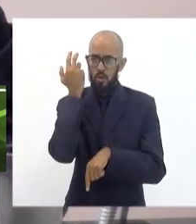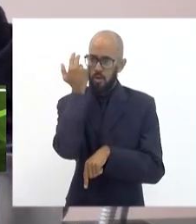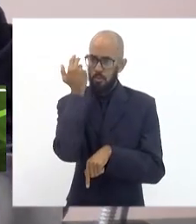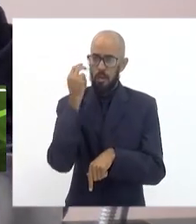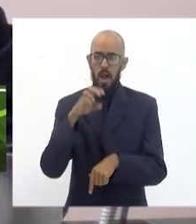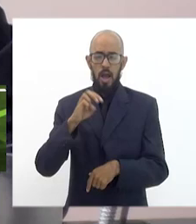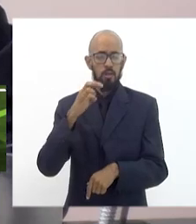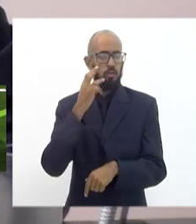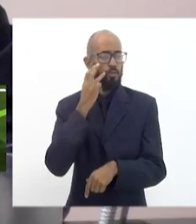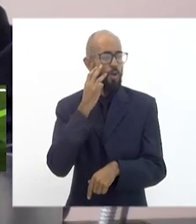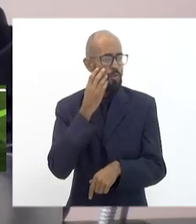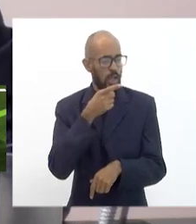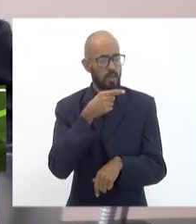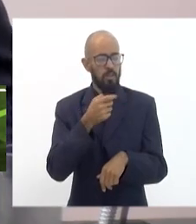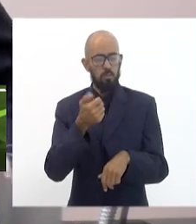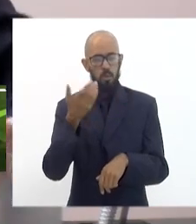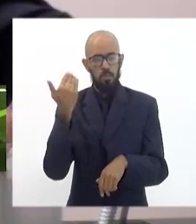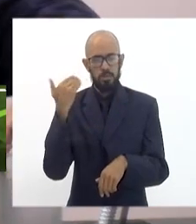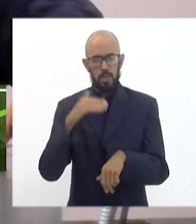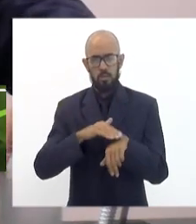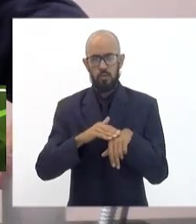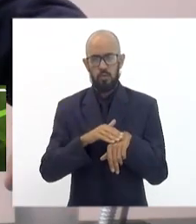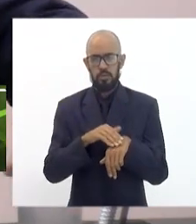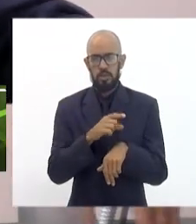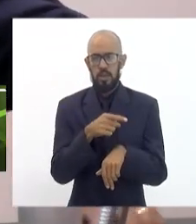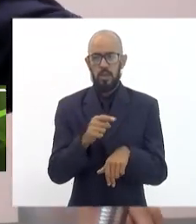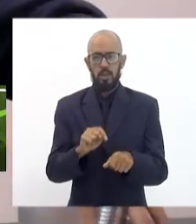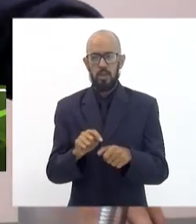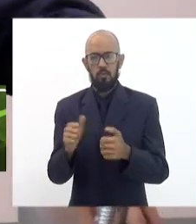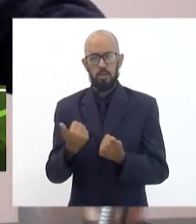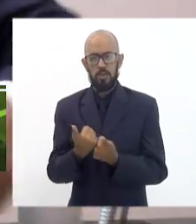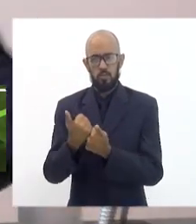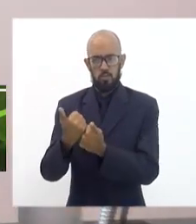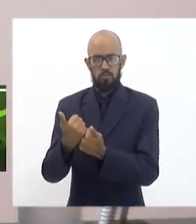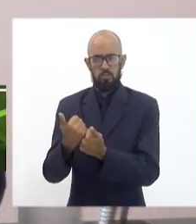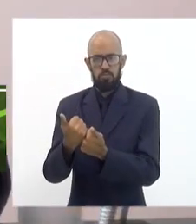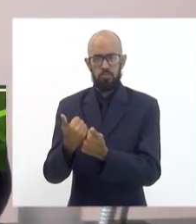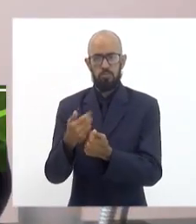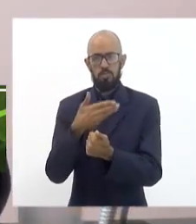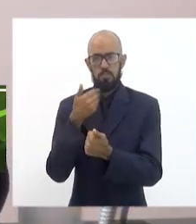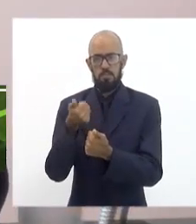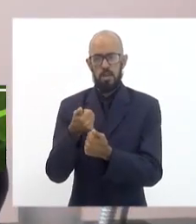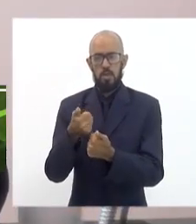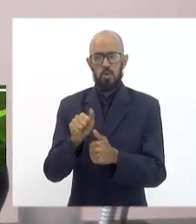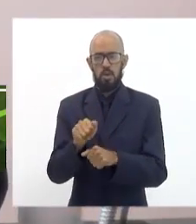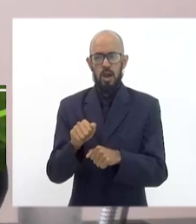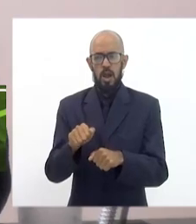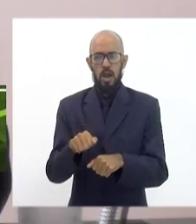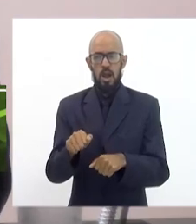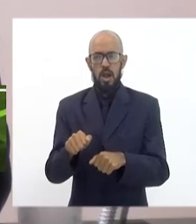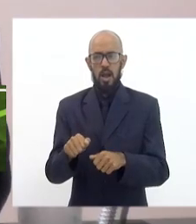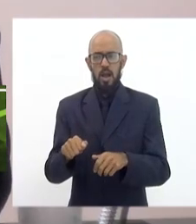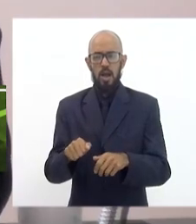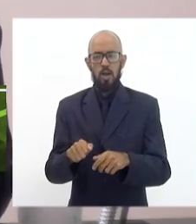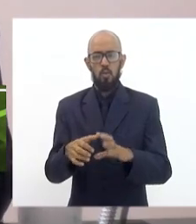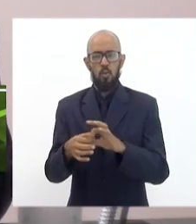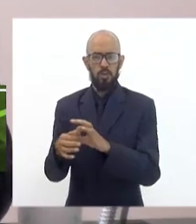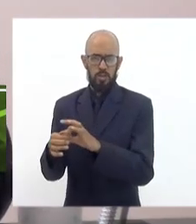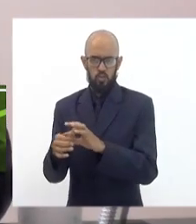vale para o waldeck pessoas que respectivamente têm prestado contribuição para melhorar as condições do Estado